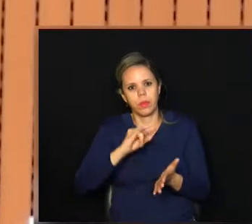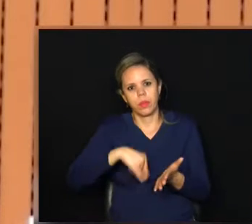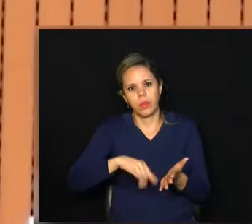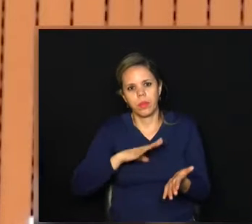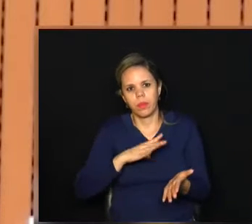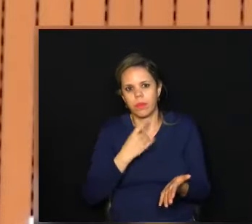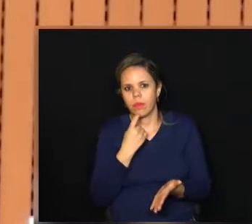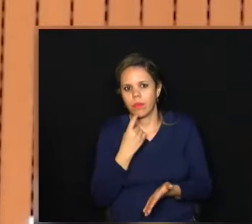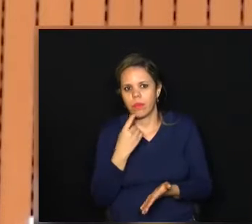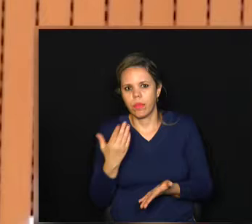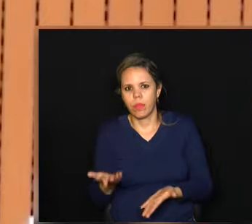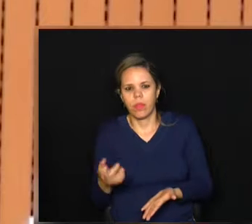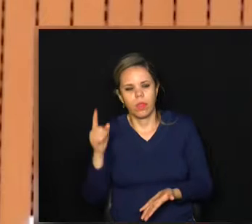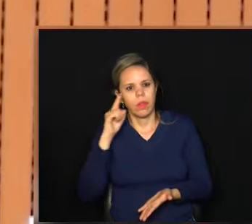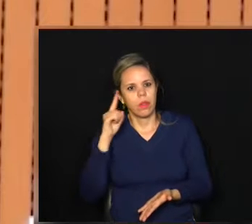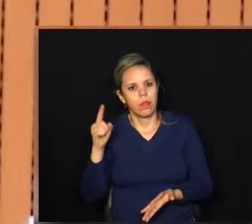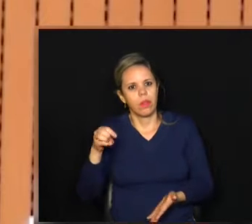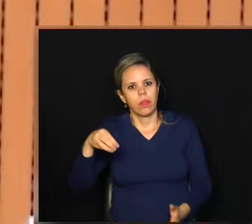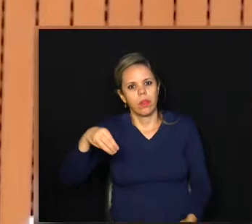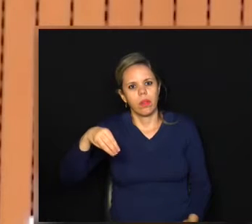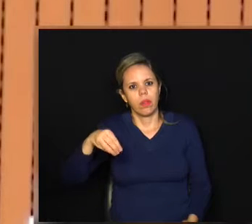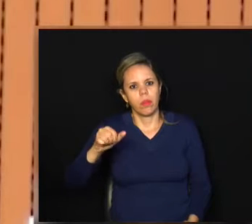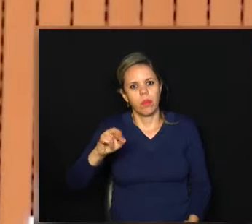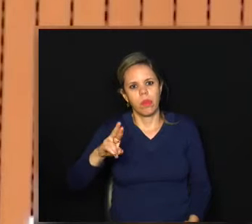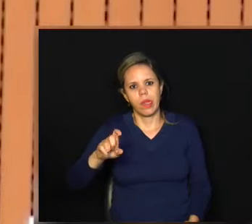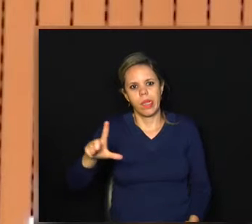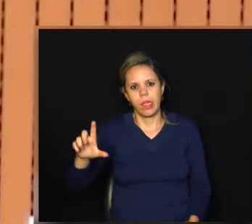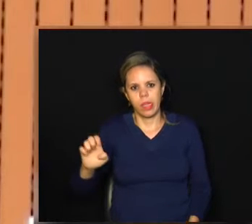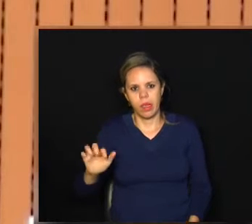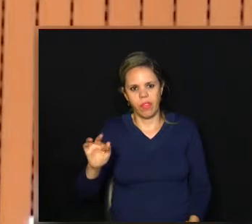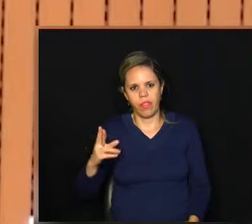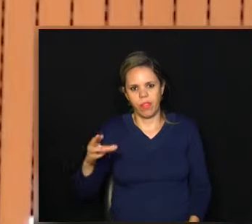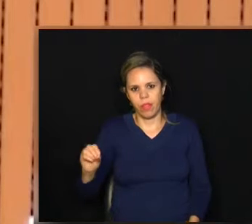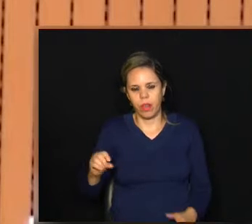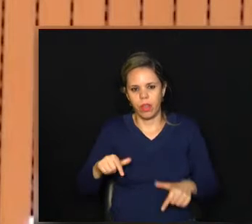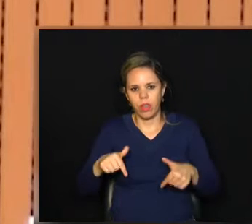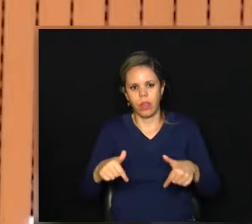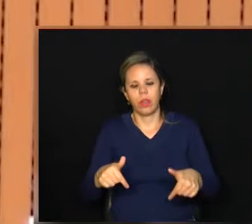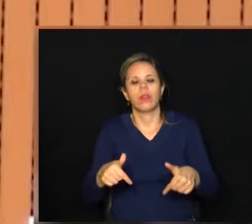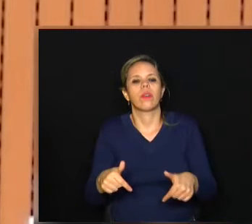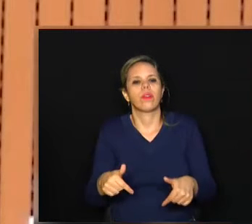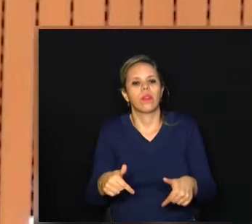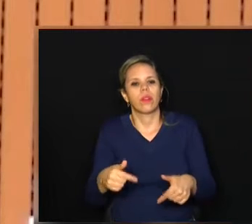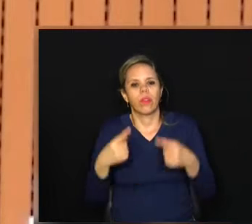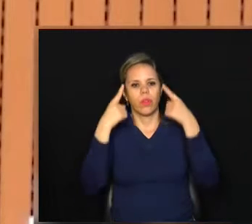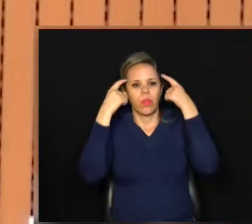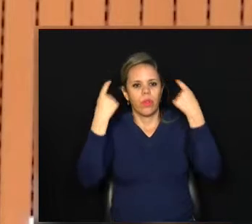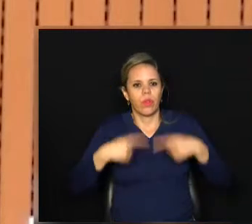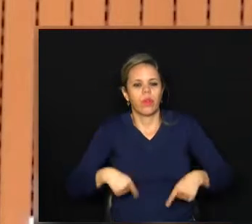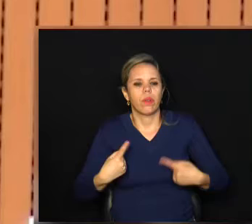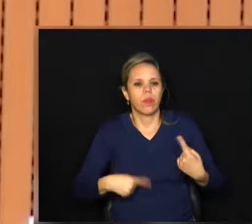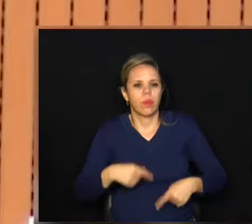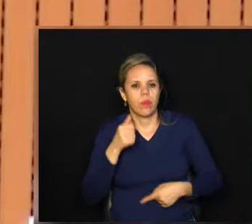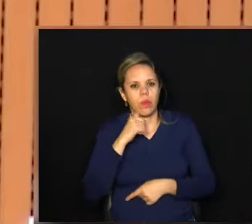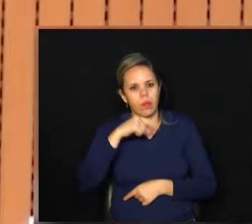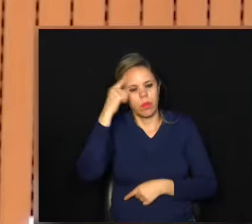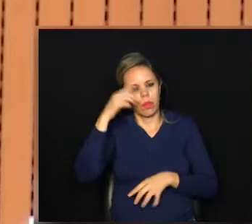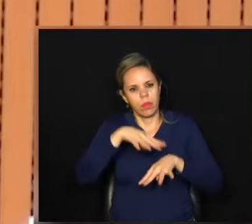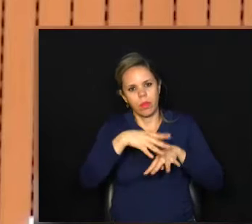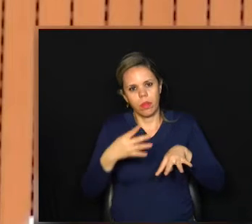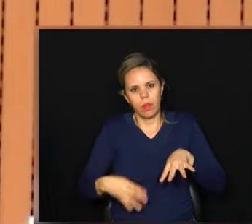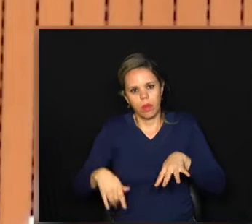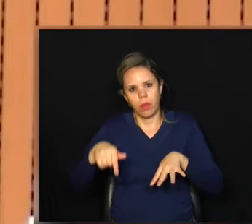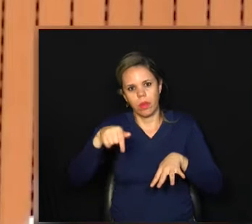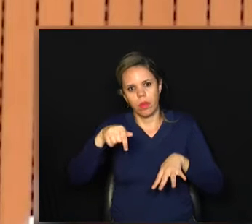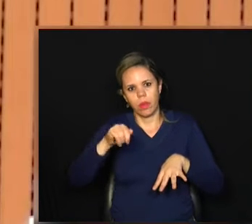município de Campinas o Dia Marielle Franco de enfrentamento à violência política contra as mulheres negras, LGBTQIA+,